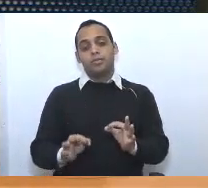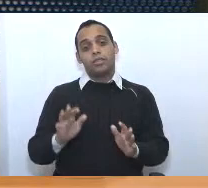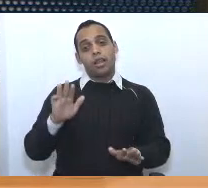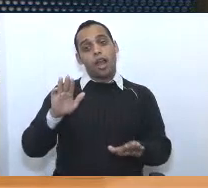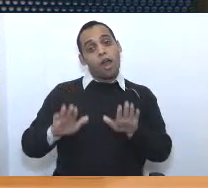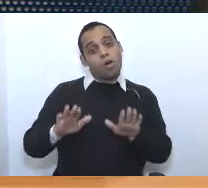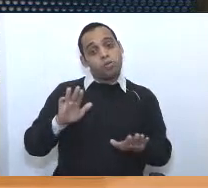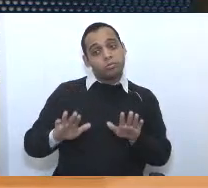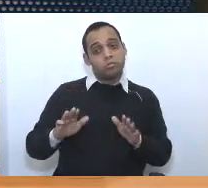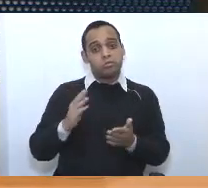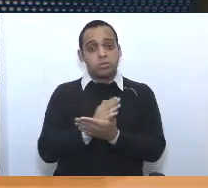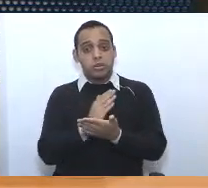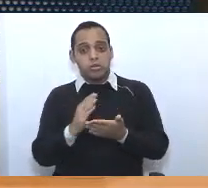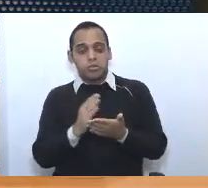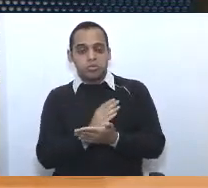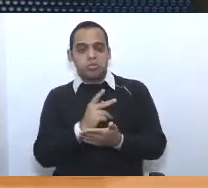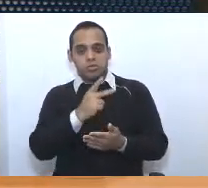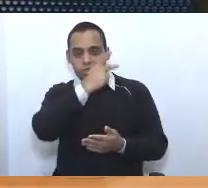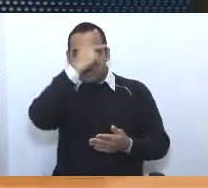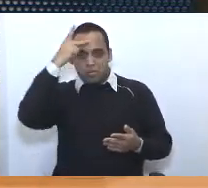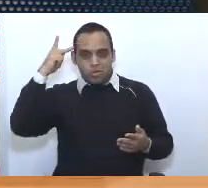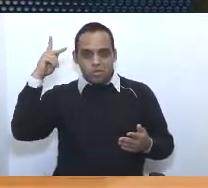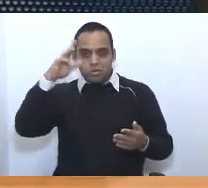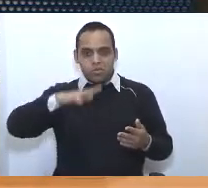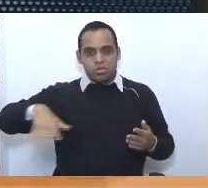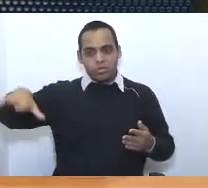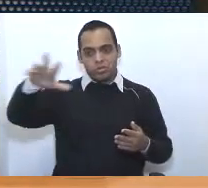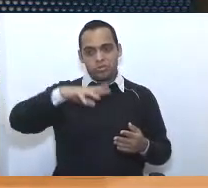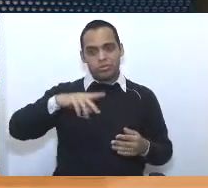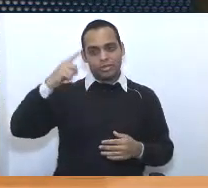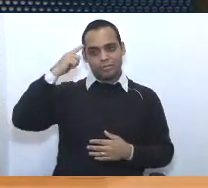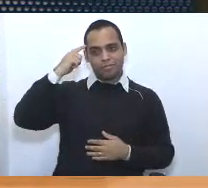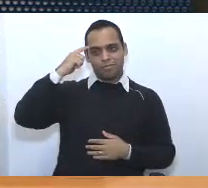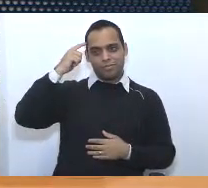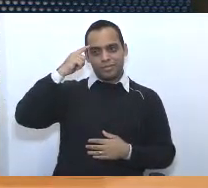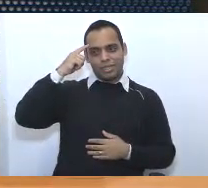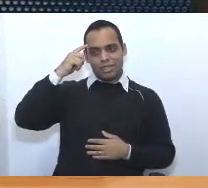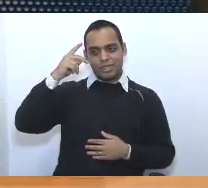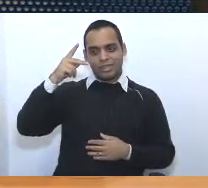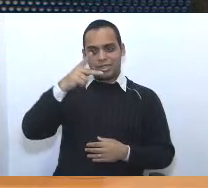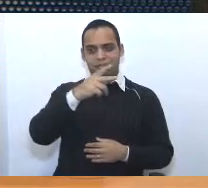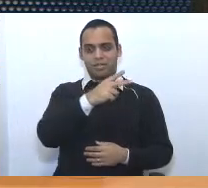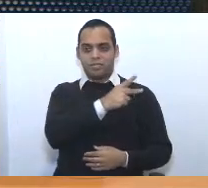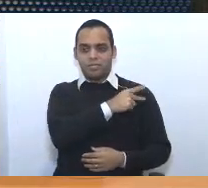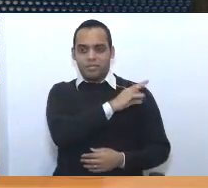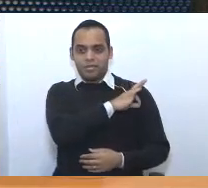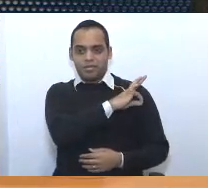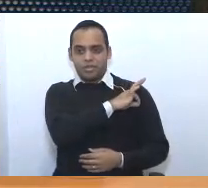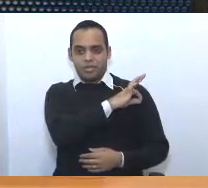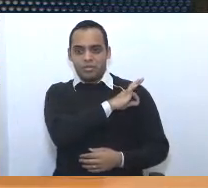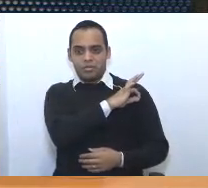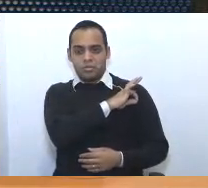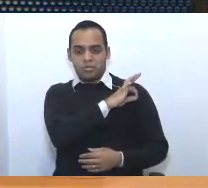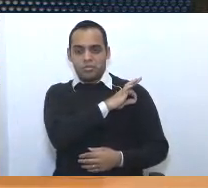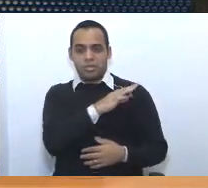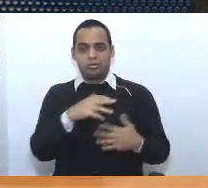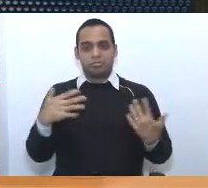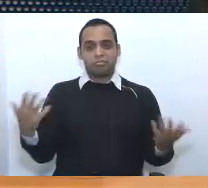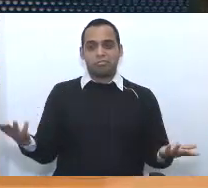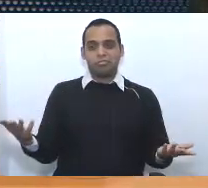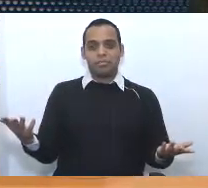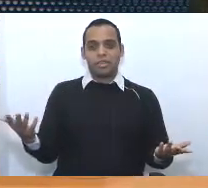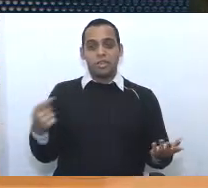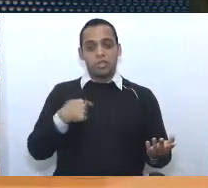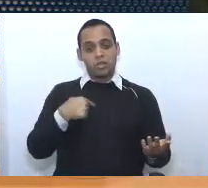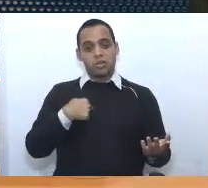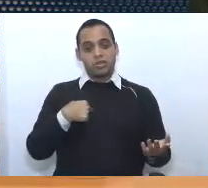população entende que a prefeitura está fazendo algo e, na verdade, não é a prefeitura. Nós também, em muitos casos, somos